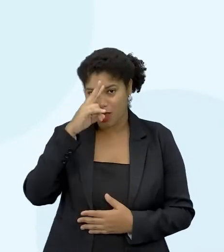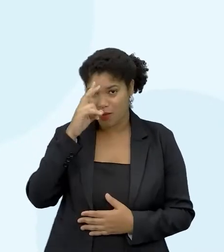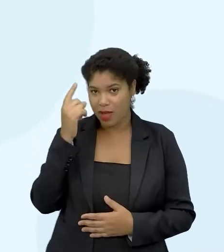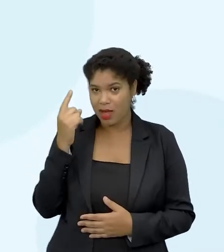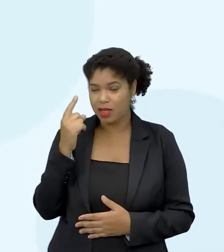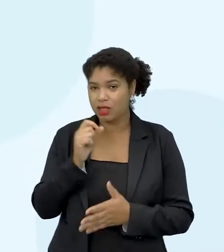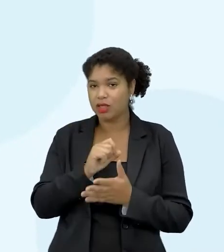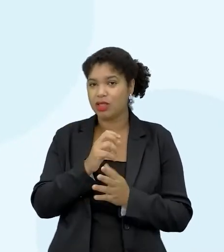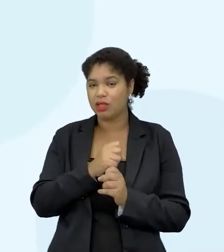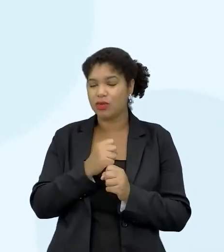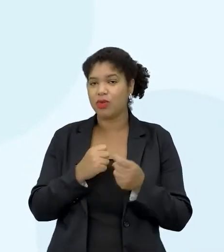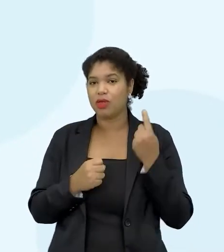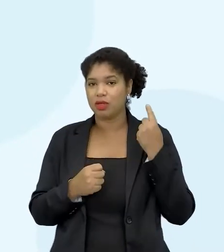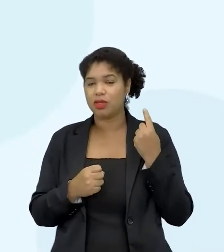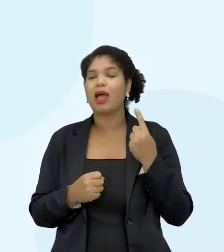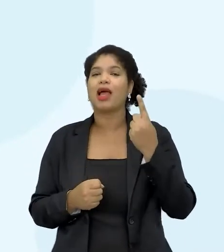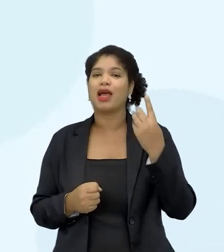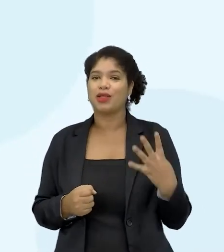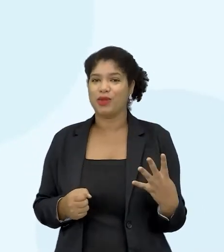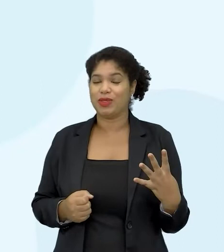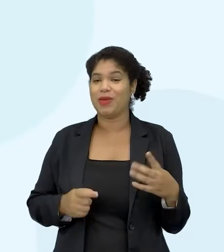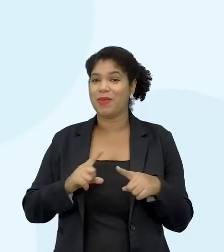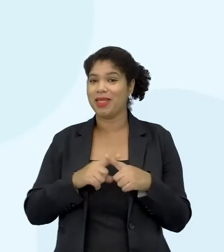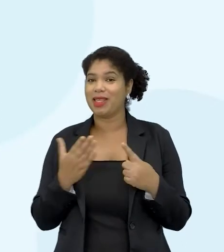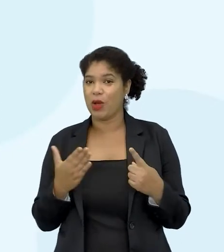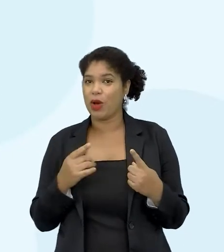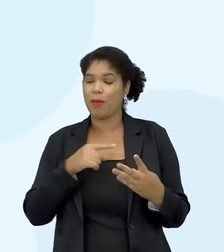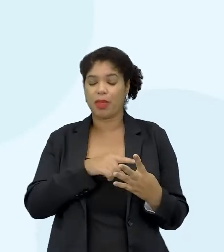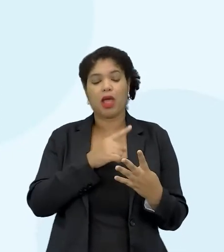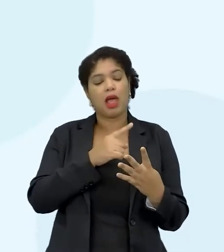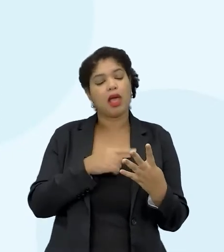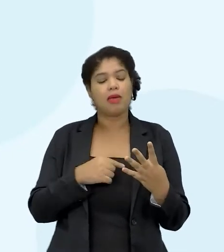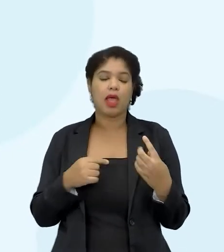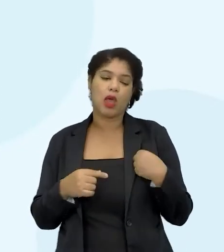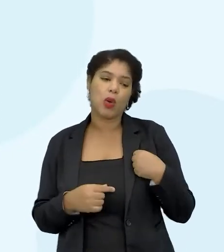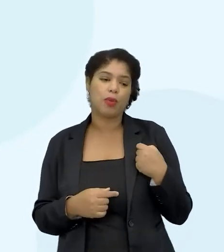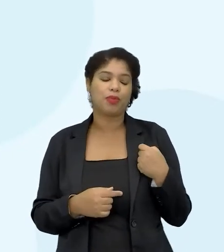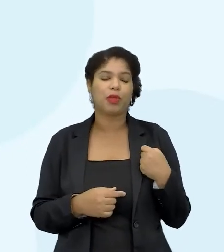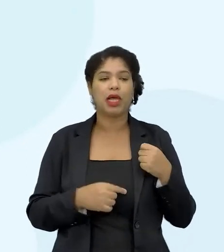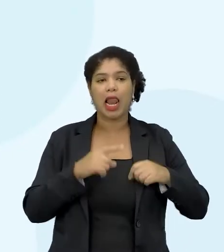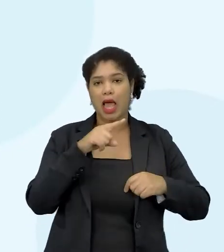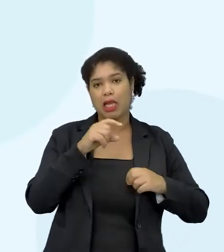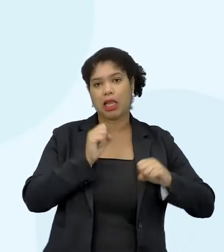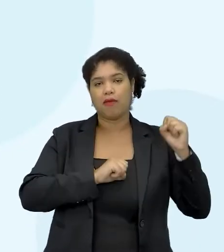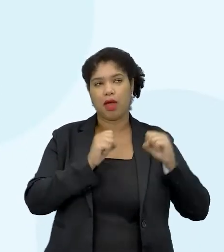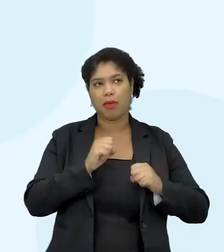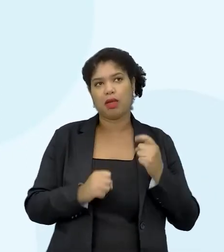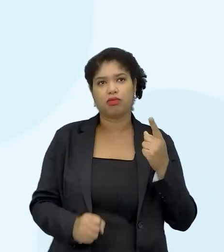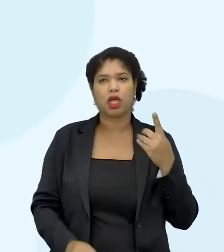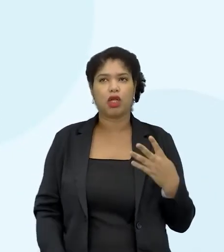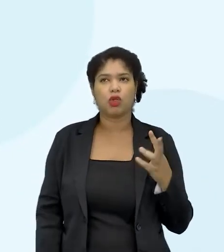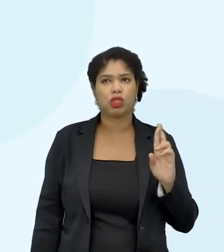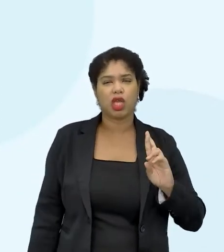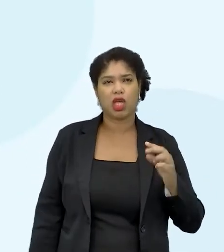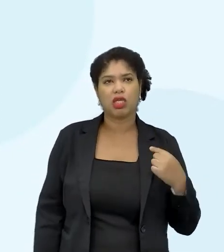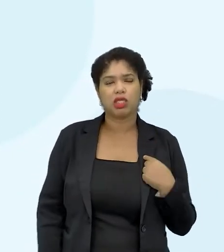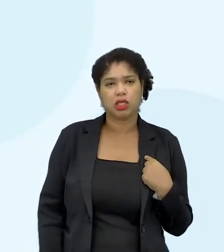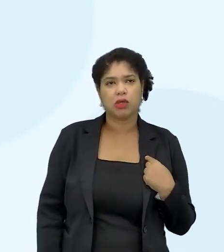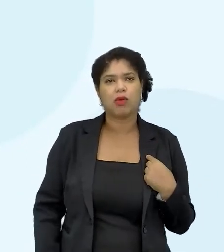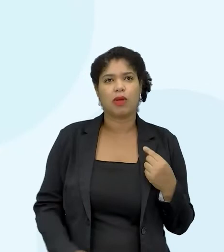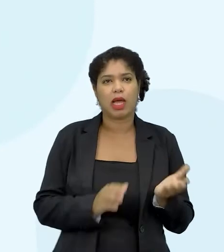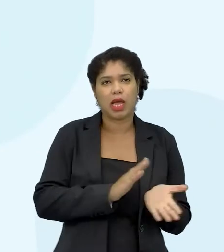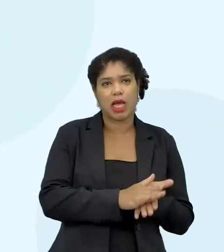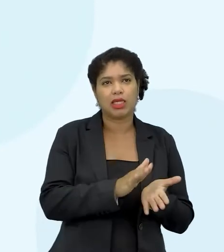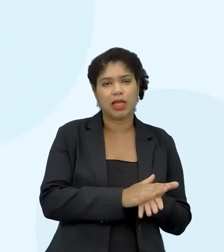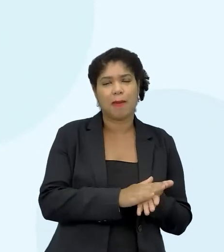14,00, né? Aqui ele está dizendo que eu pego essa camiseta que me custa, eu sou a fábrica, essa camiseta me custa R$ 14,00. Eu vou vender